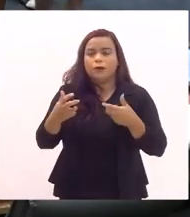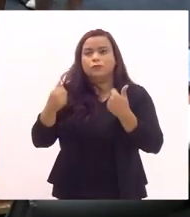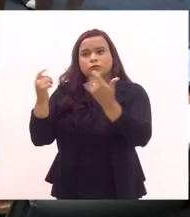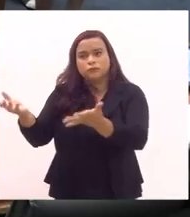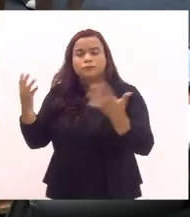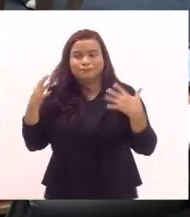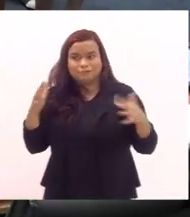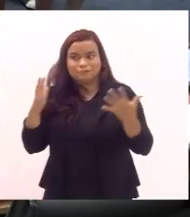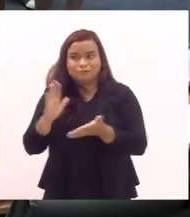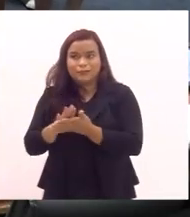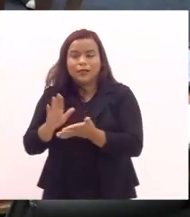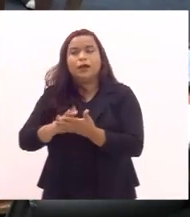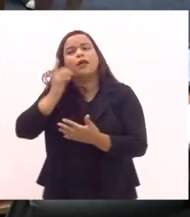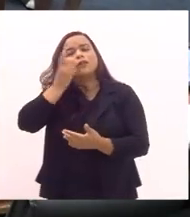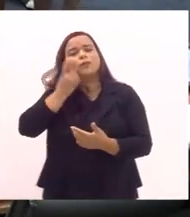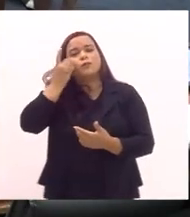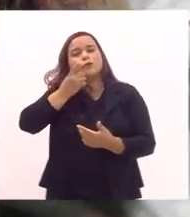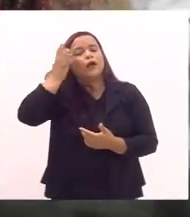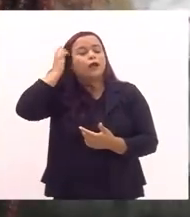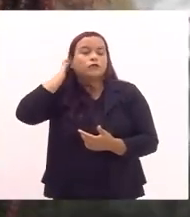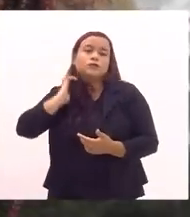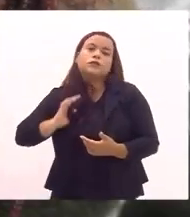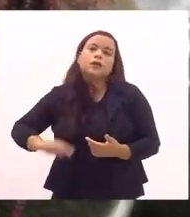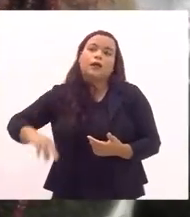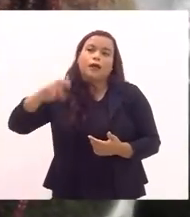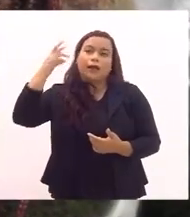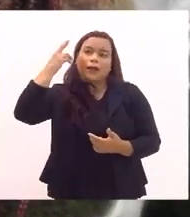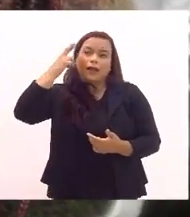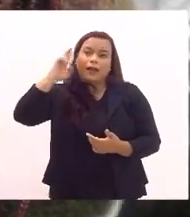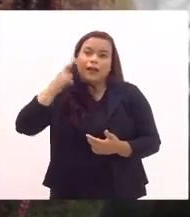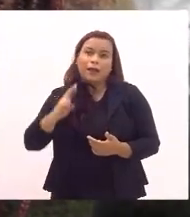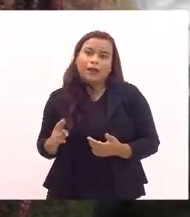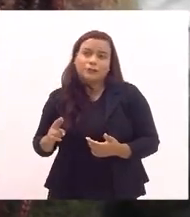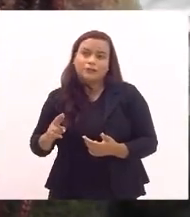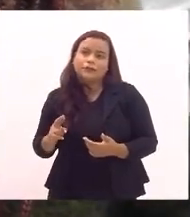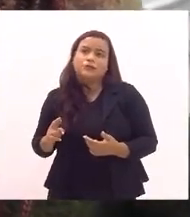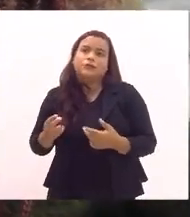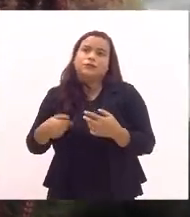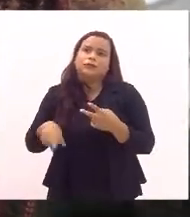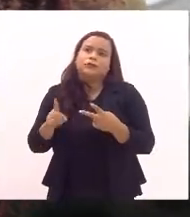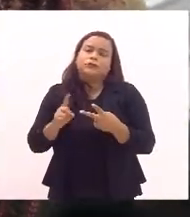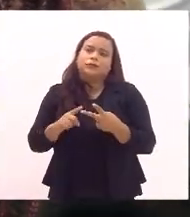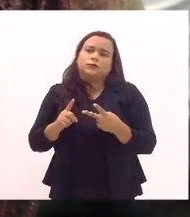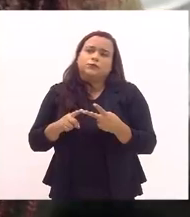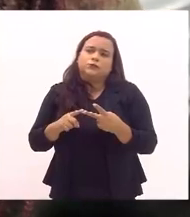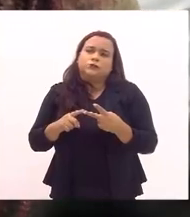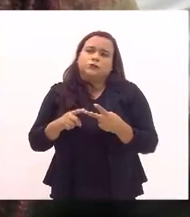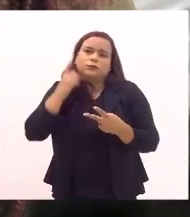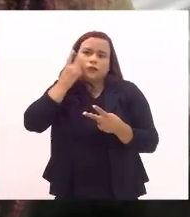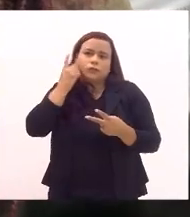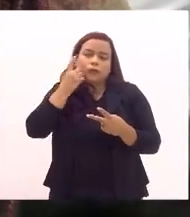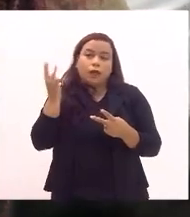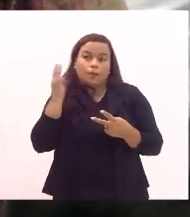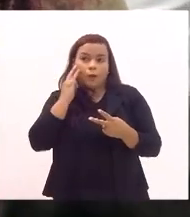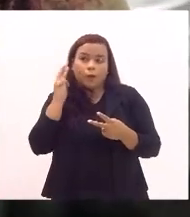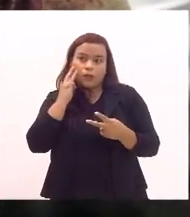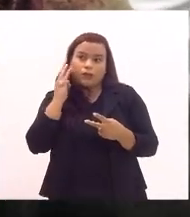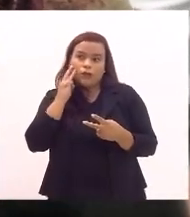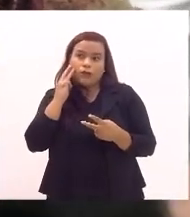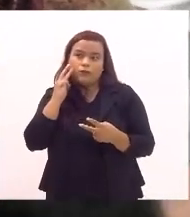parabenizar a deputada Renata Souza EA deputada Mônica